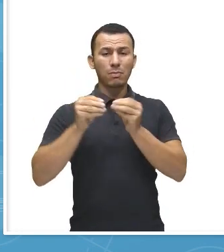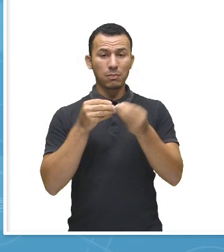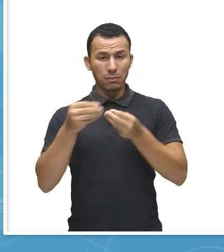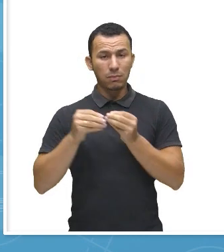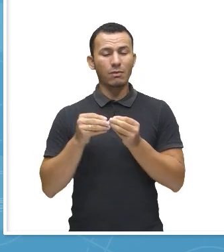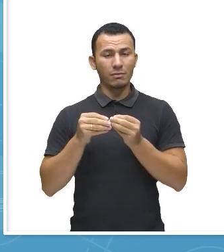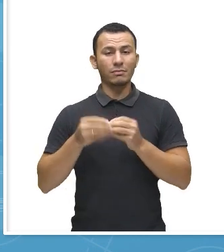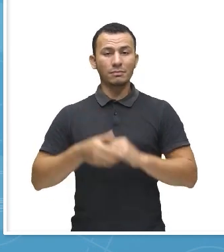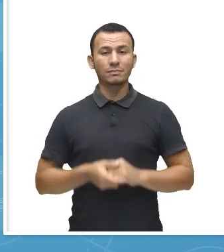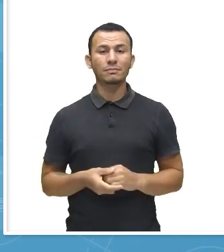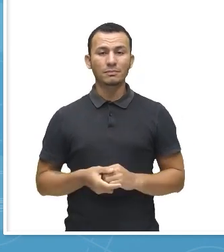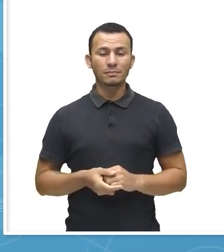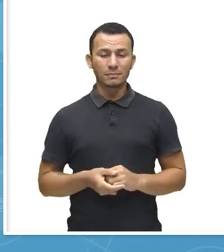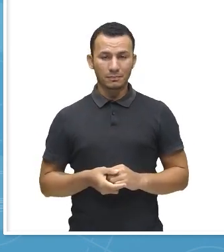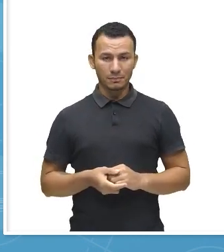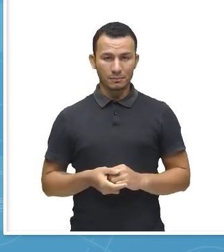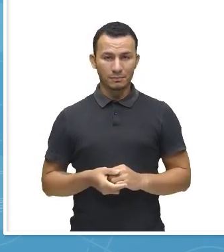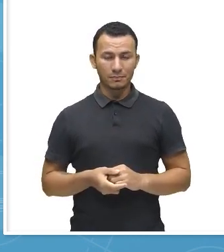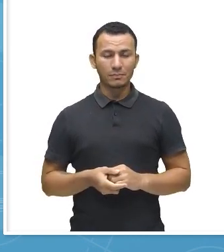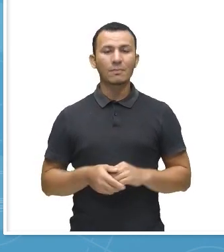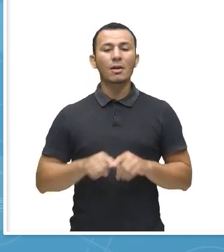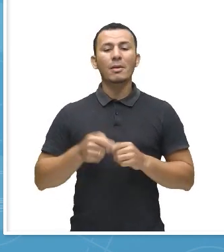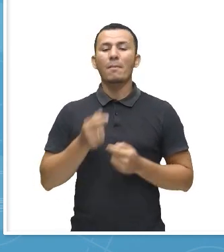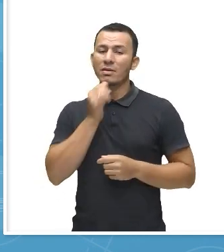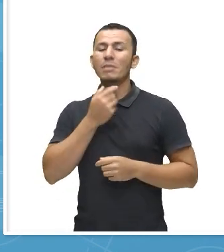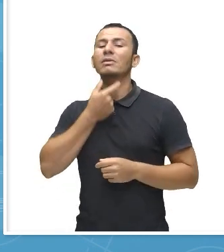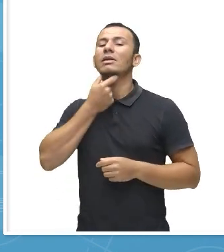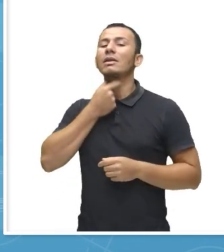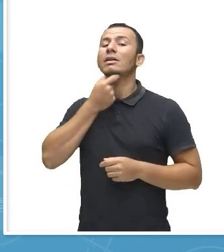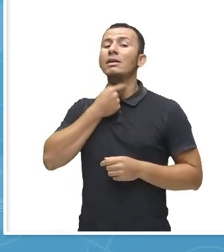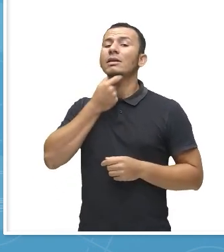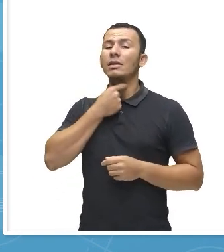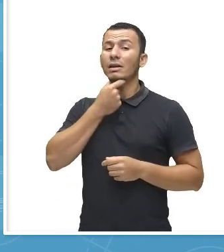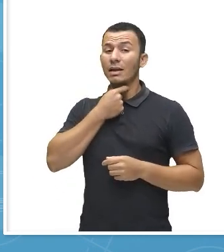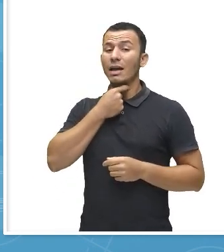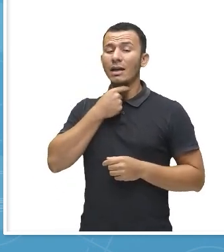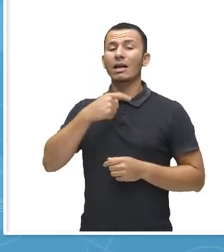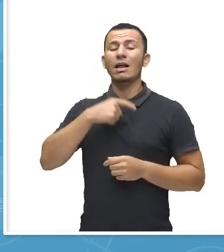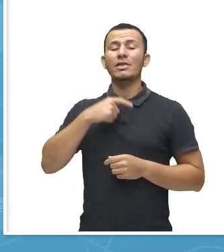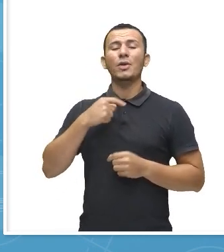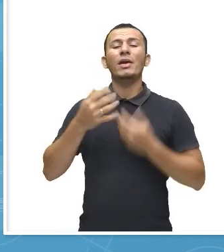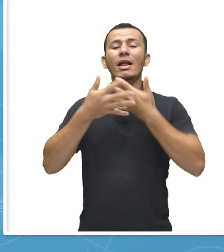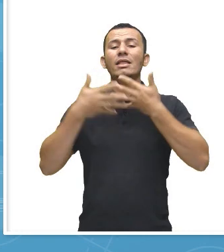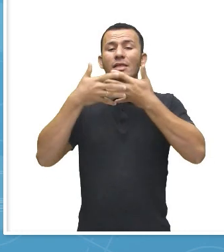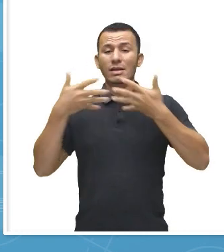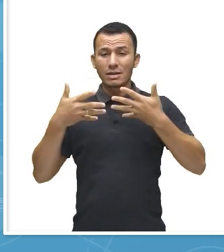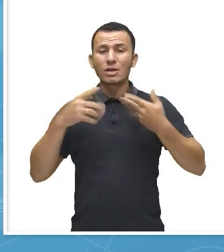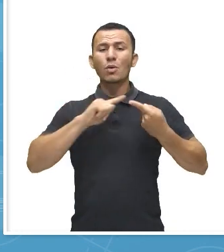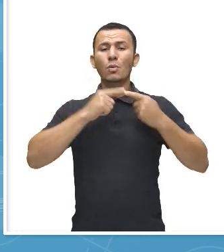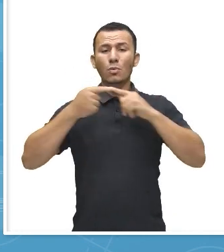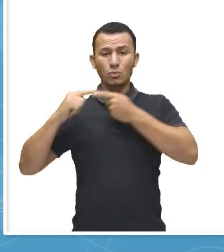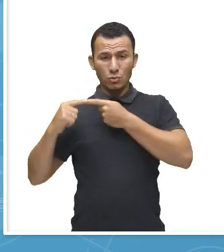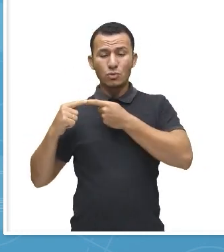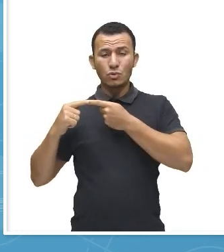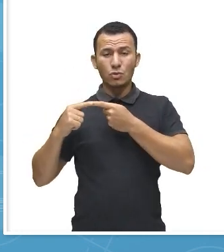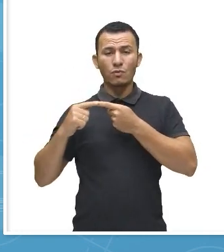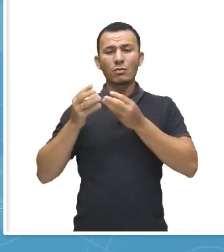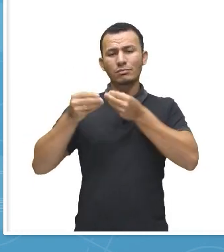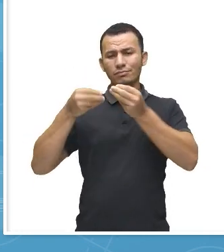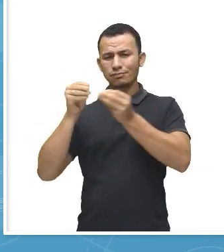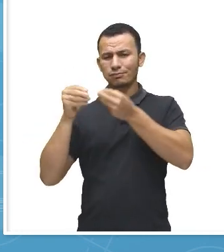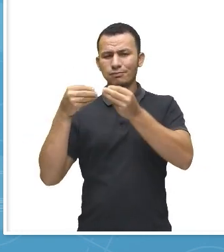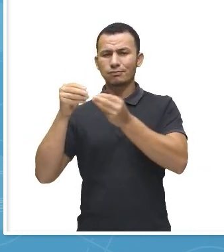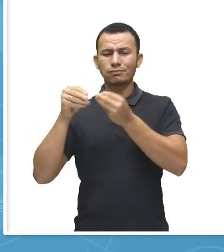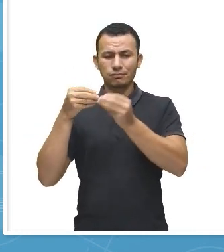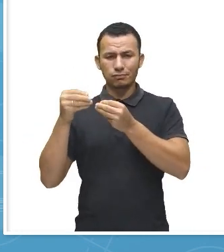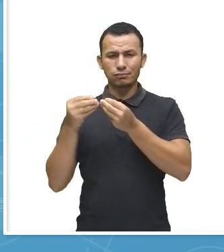ó, da traqueia, por exemplo, a gente vai ter ali o tecido conjuntivo cartilaginoso, né,